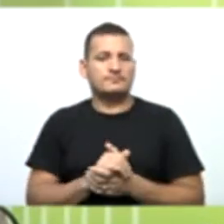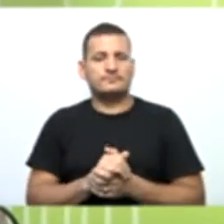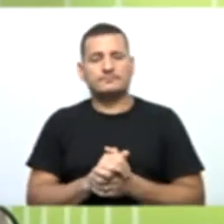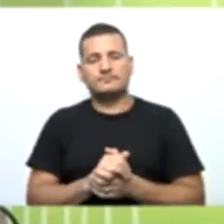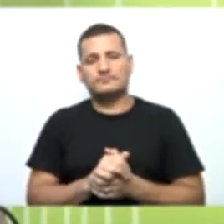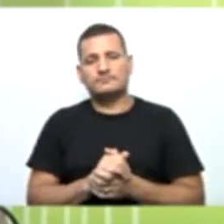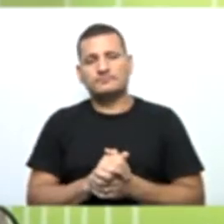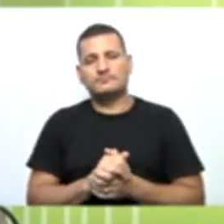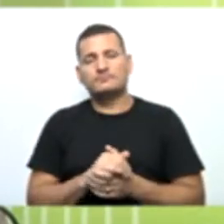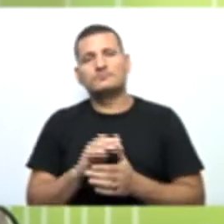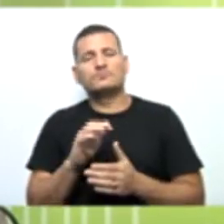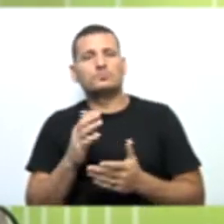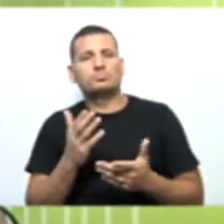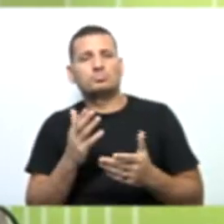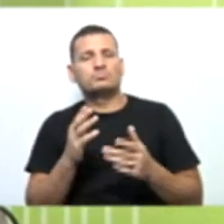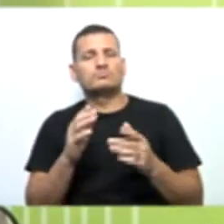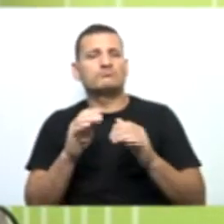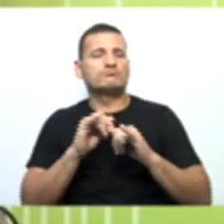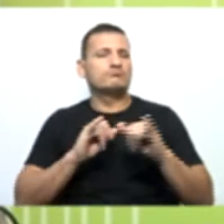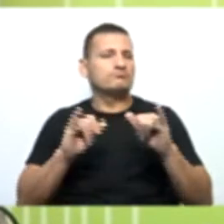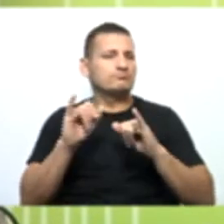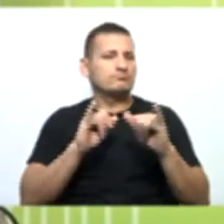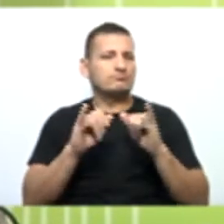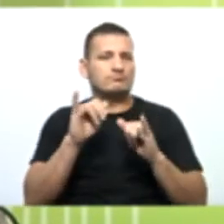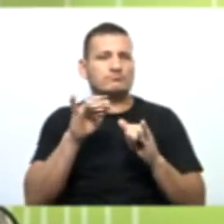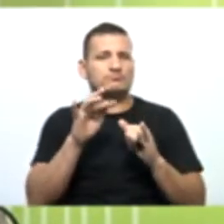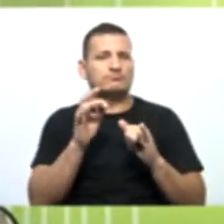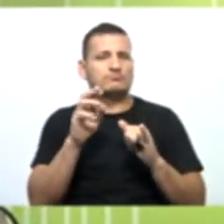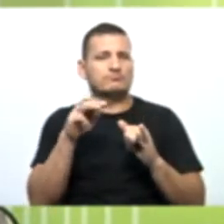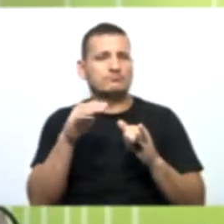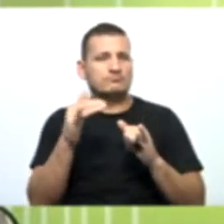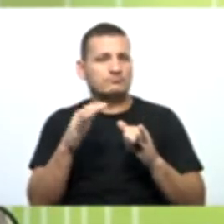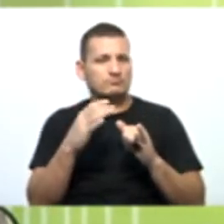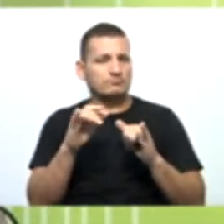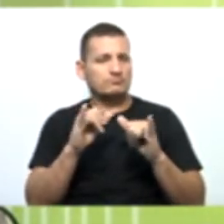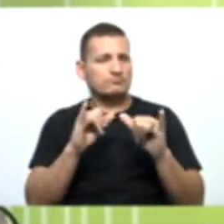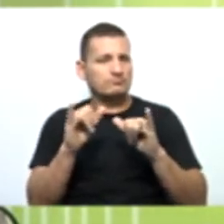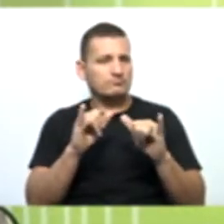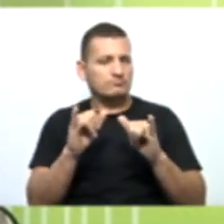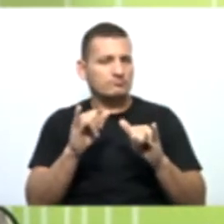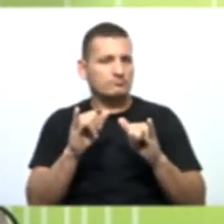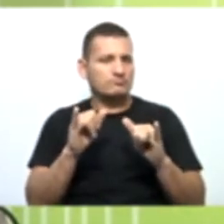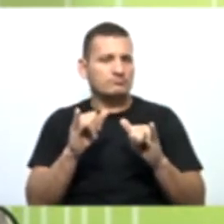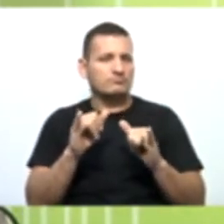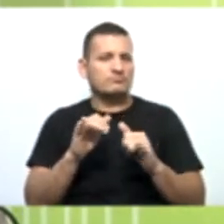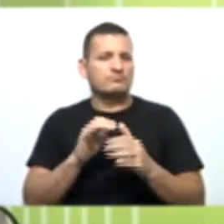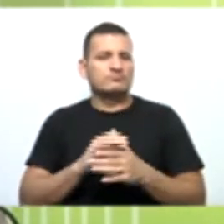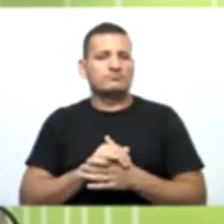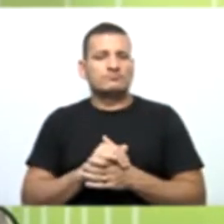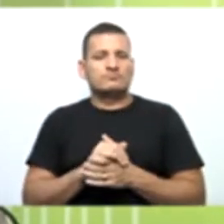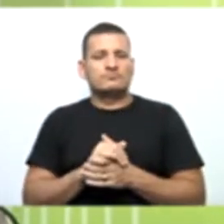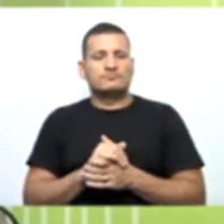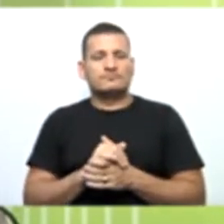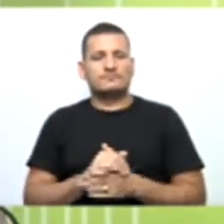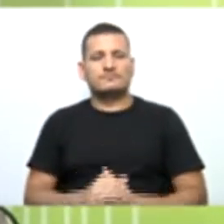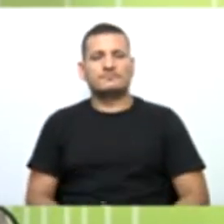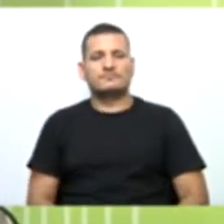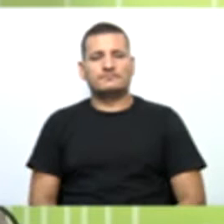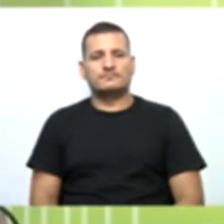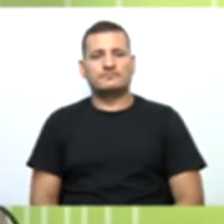Melhor, informação. Não esquece, desenvolvimento agora. Como que você